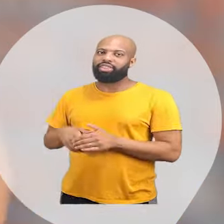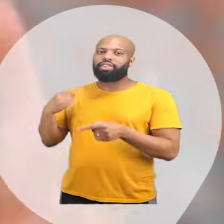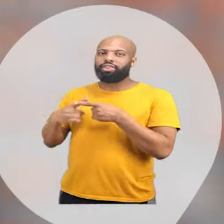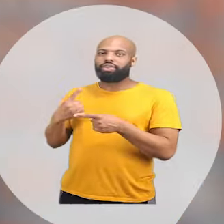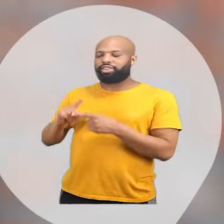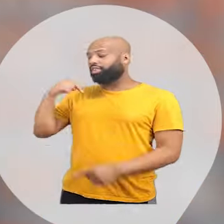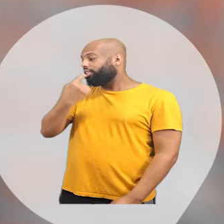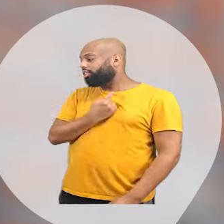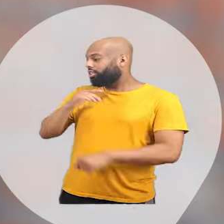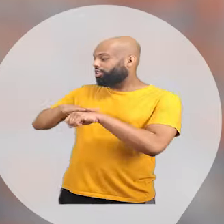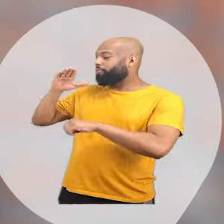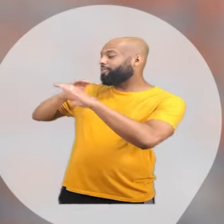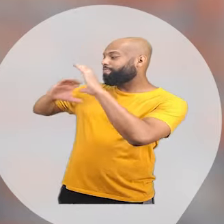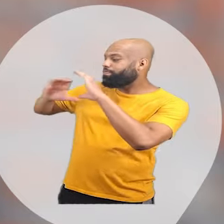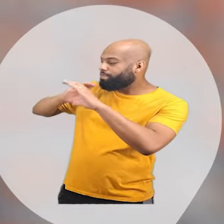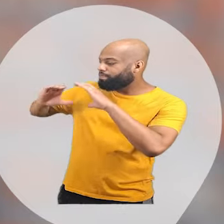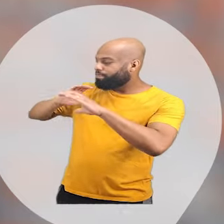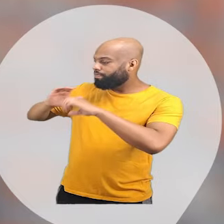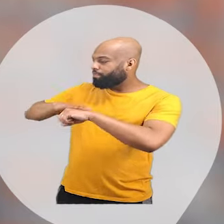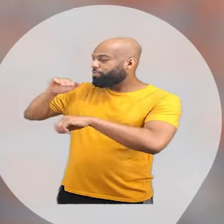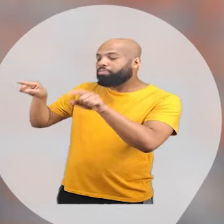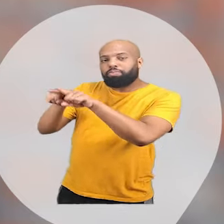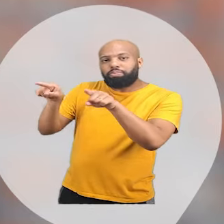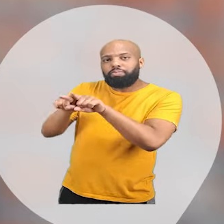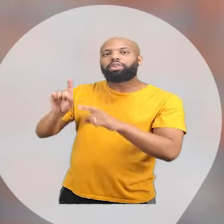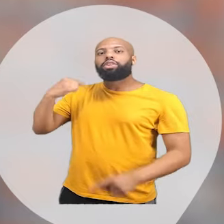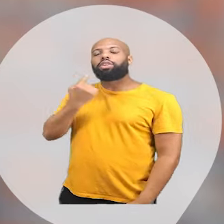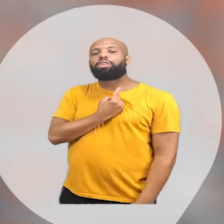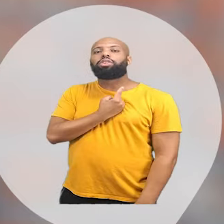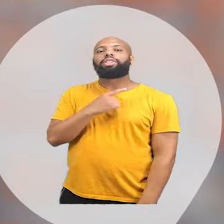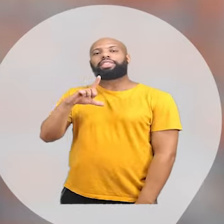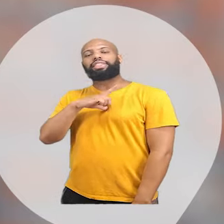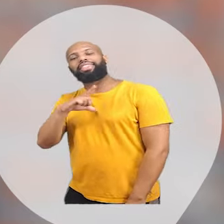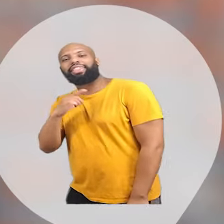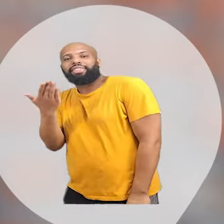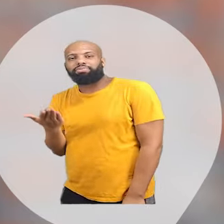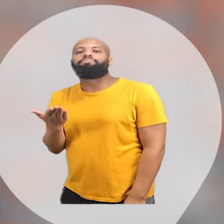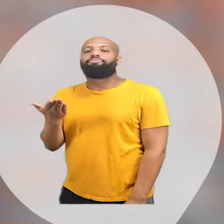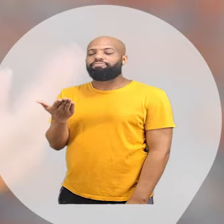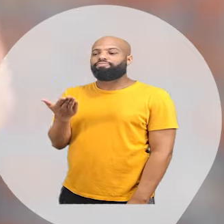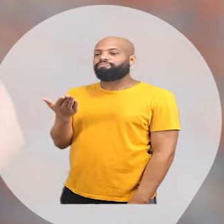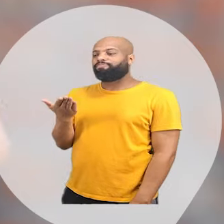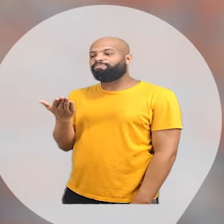porque a gente é mais comunicativa né a gente tem esse